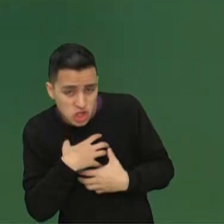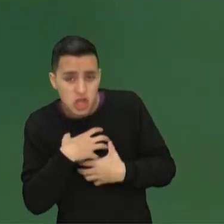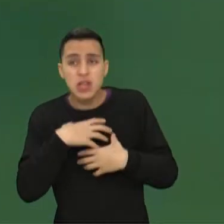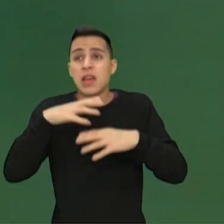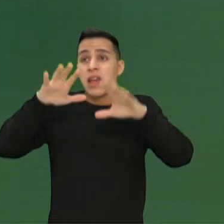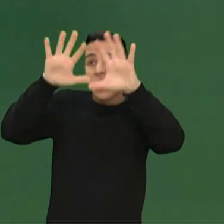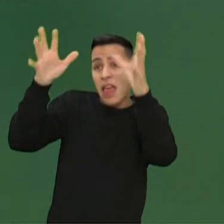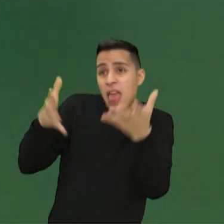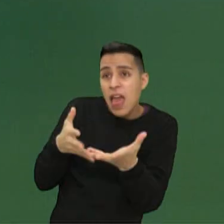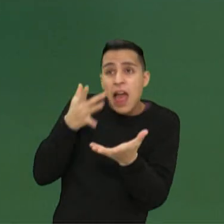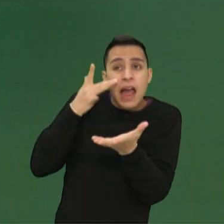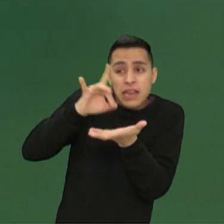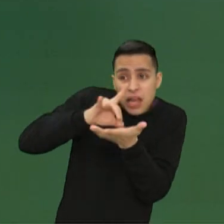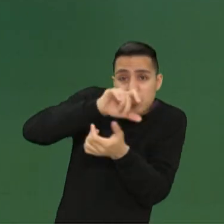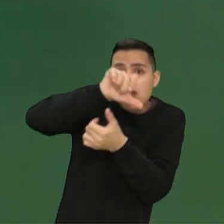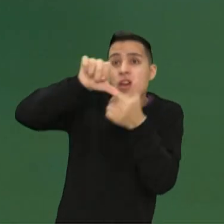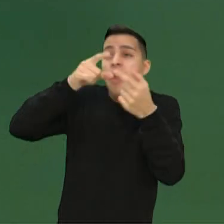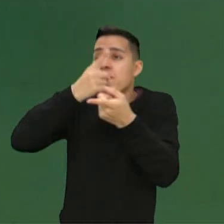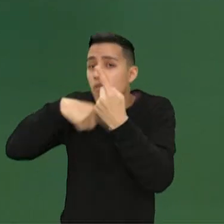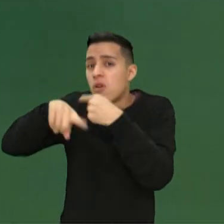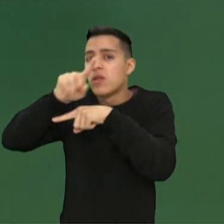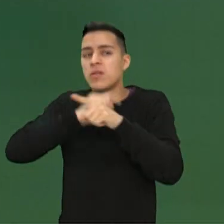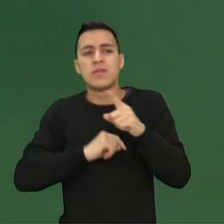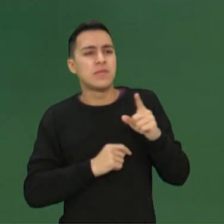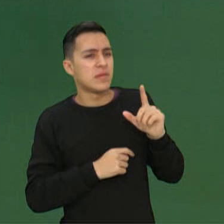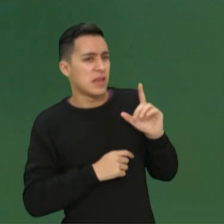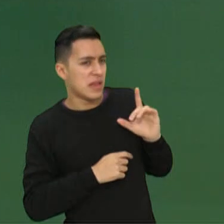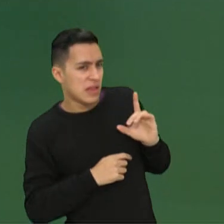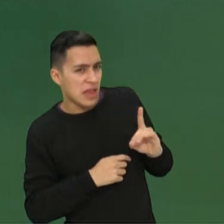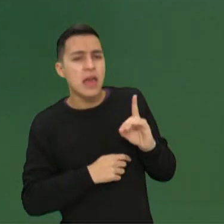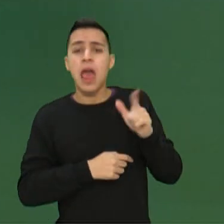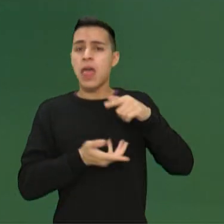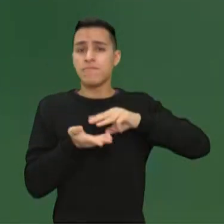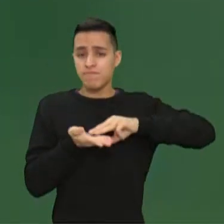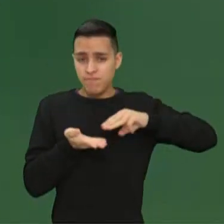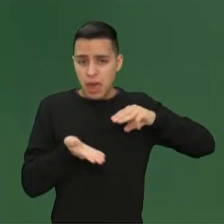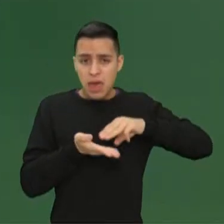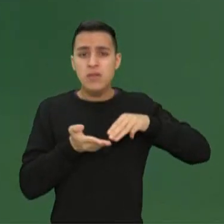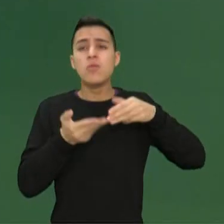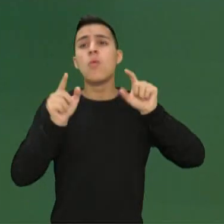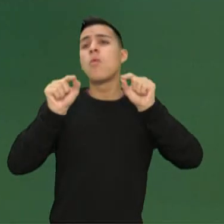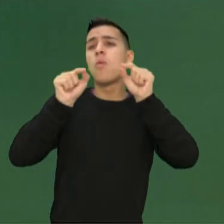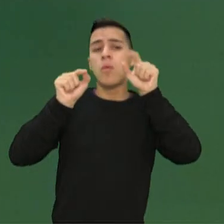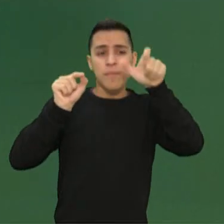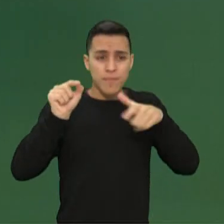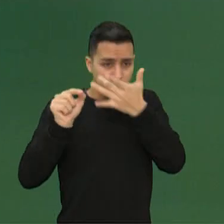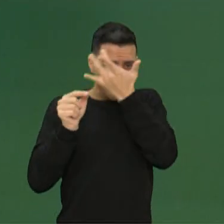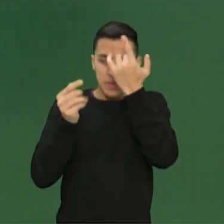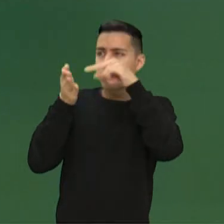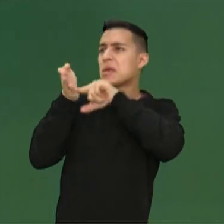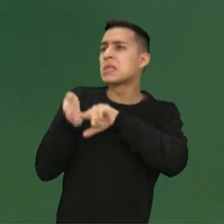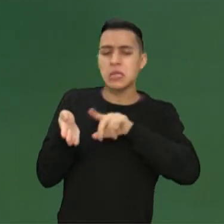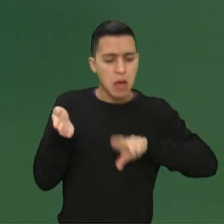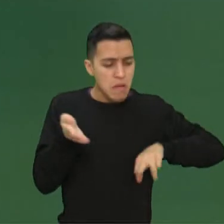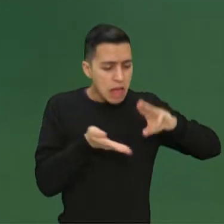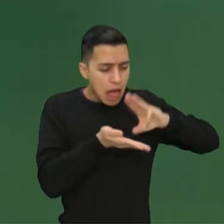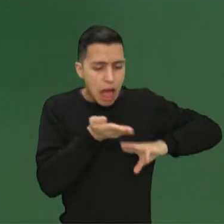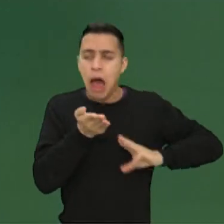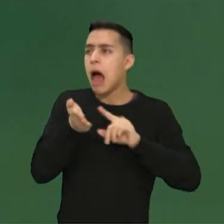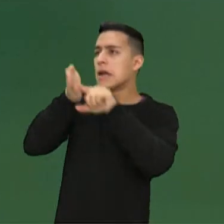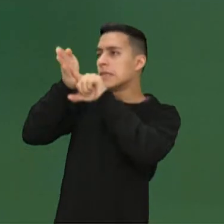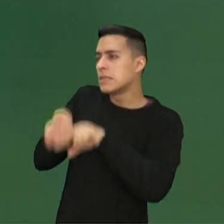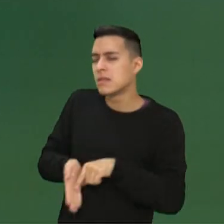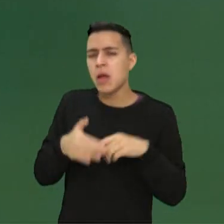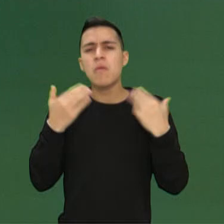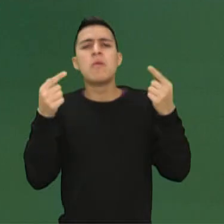a realidade evolui. E letra D, é um método a ser aplicado ao estudo do pesquisador. Qual das alternativas condiz mais